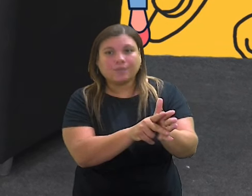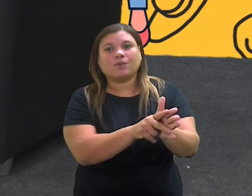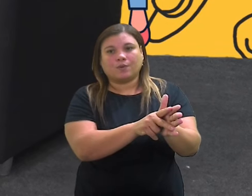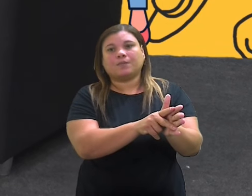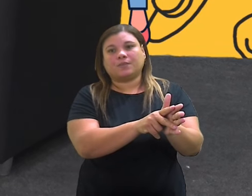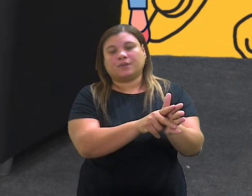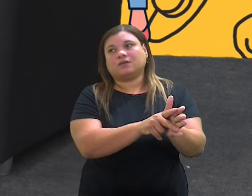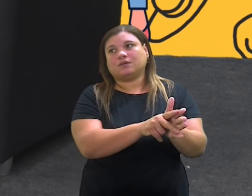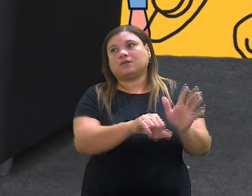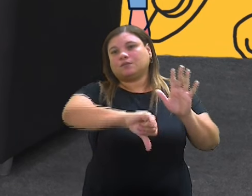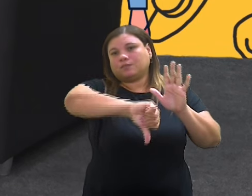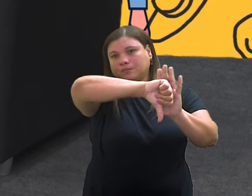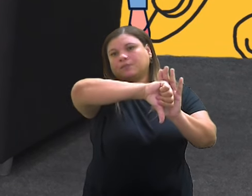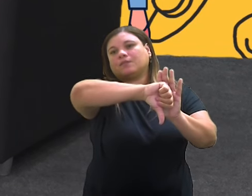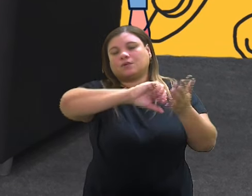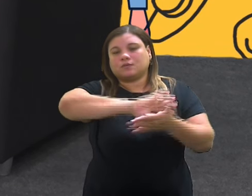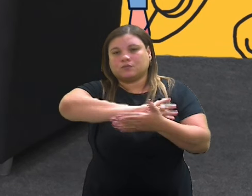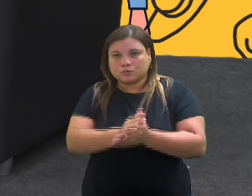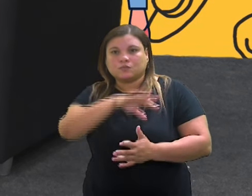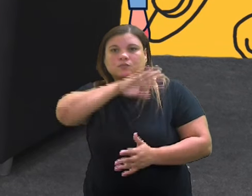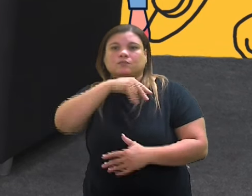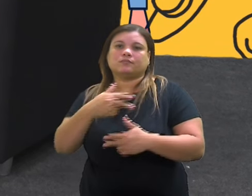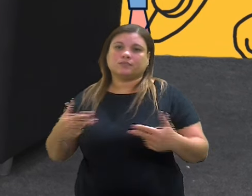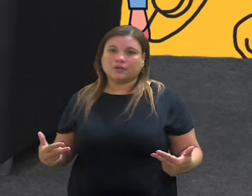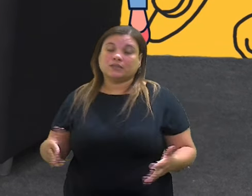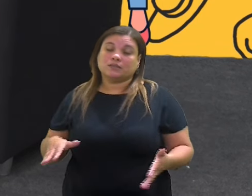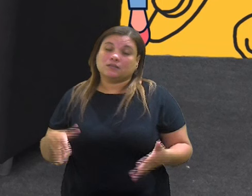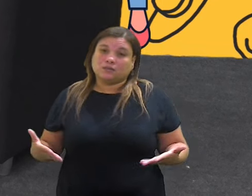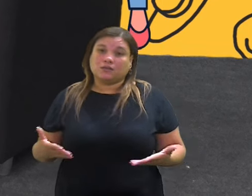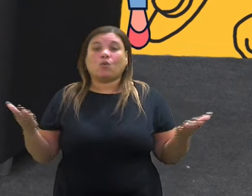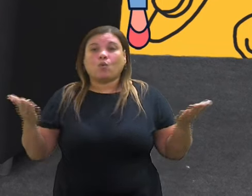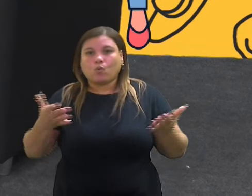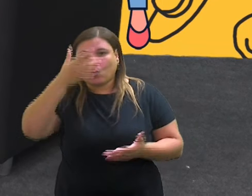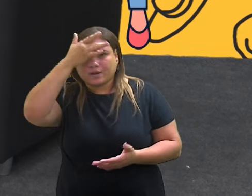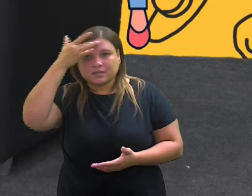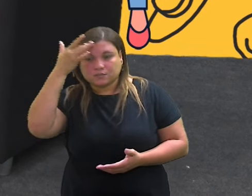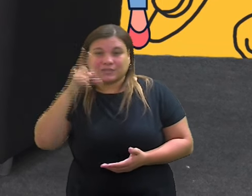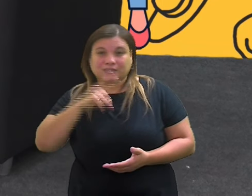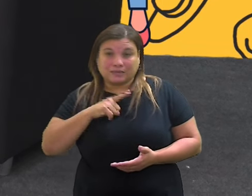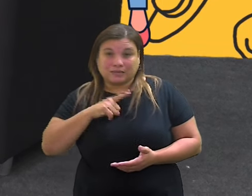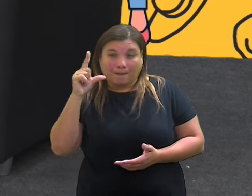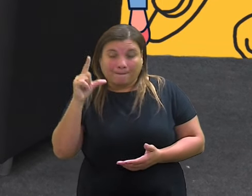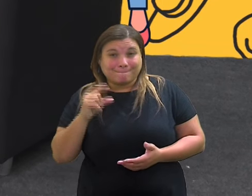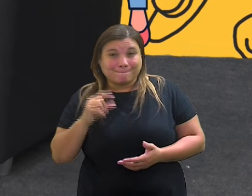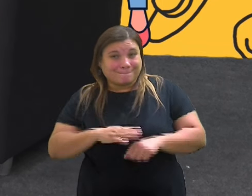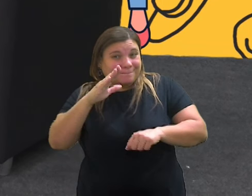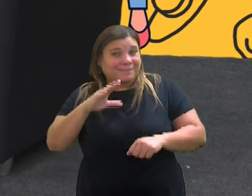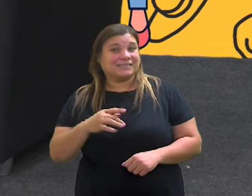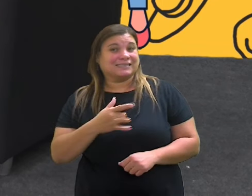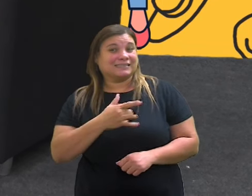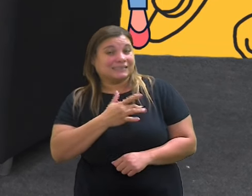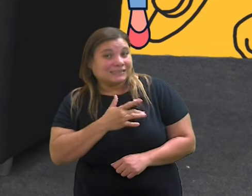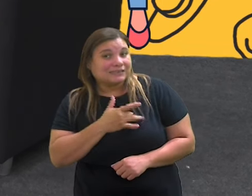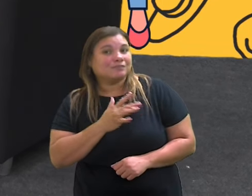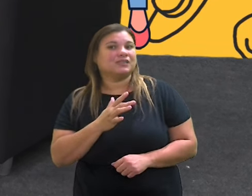cada vez mais tenham um pouco de medo de praticar maus tratos. Mas a gente tem hoje leis em vigor que protegem os animais,